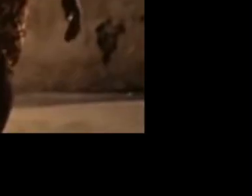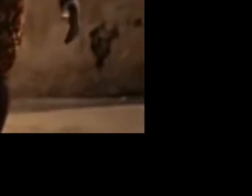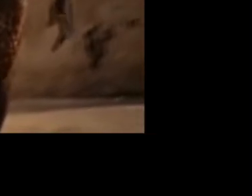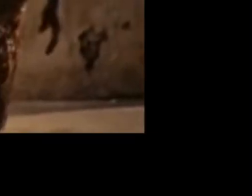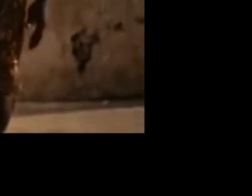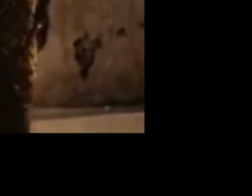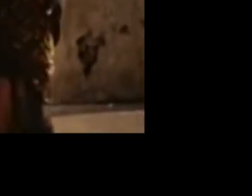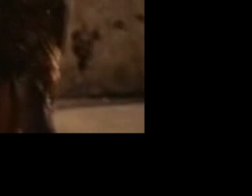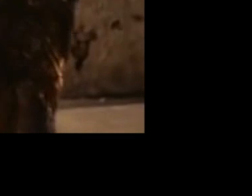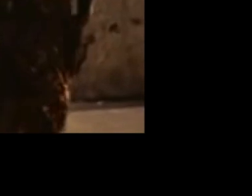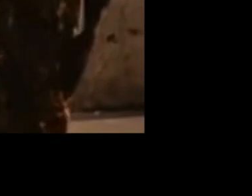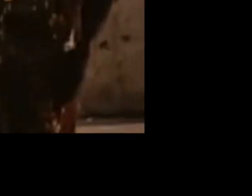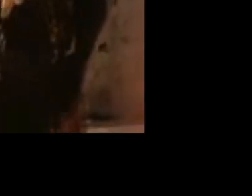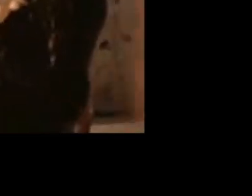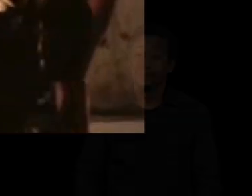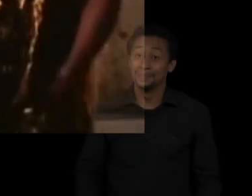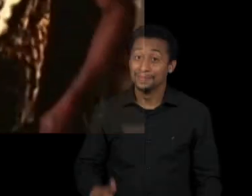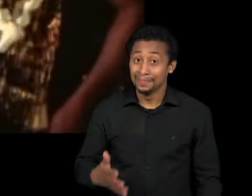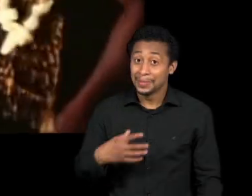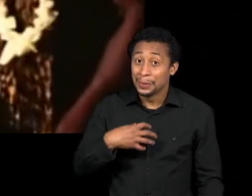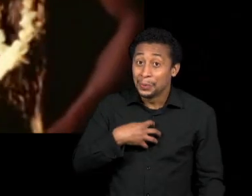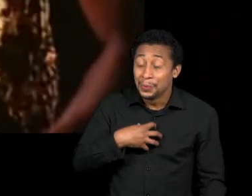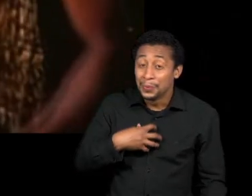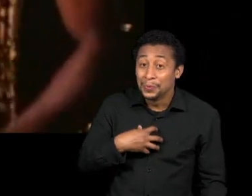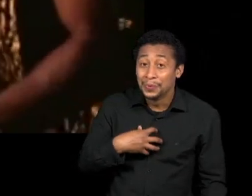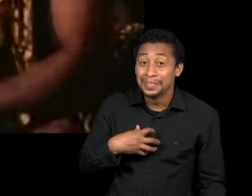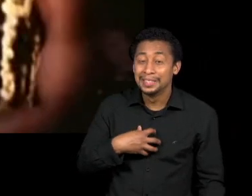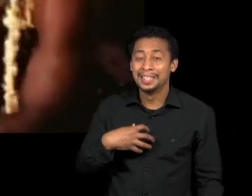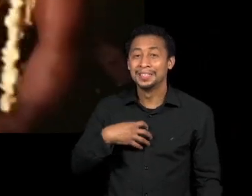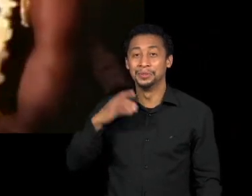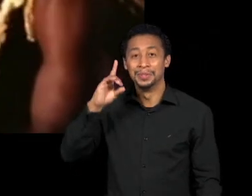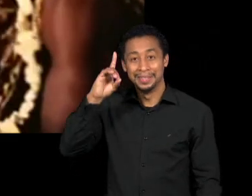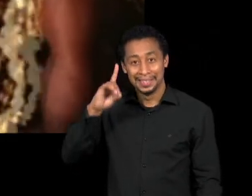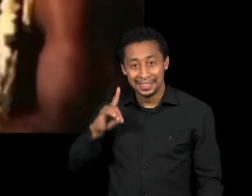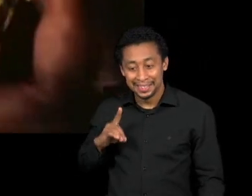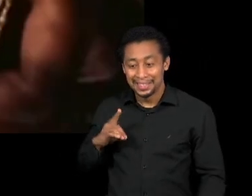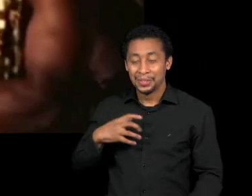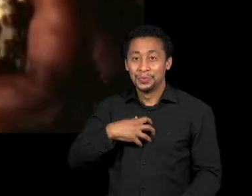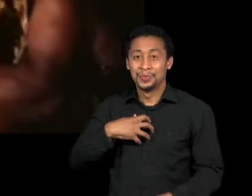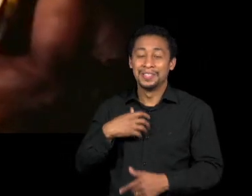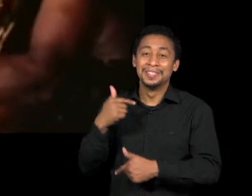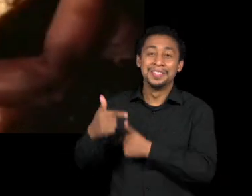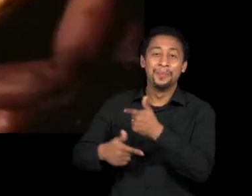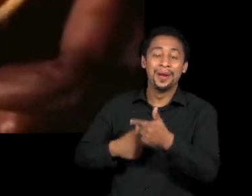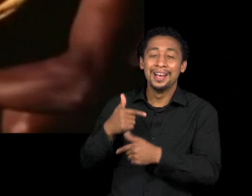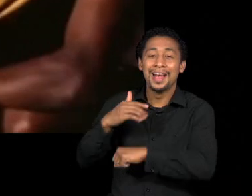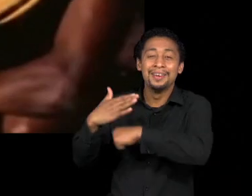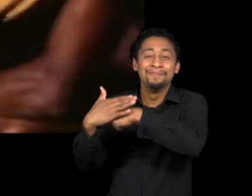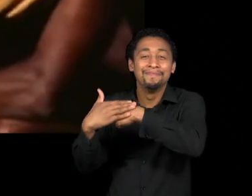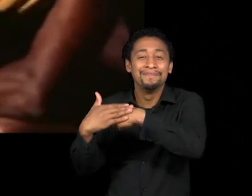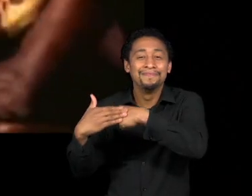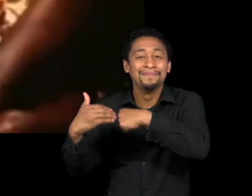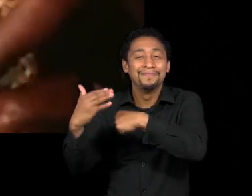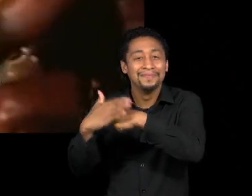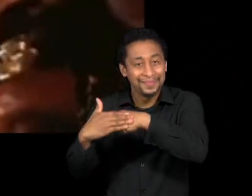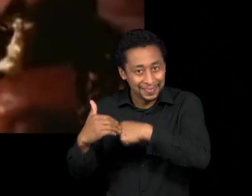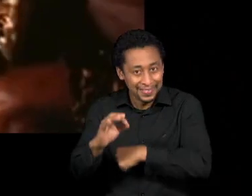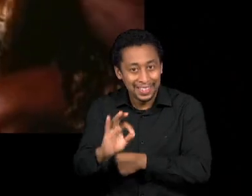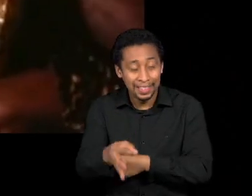Ele tinha uma forma de dirigir as pessoas, uma forma de trabalhar que era muito carinhosa, né? É uma coisa